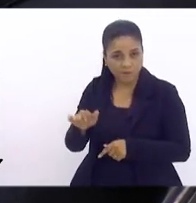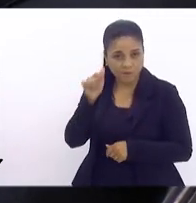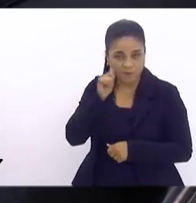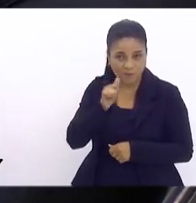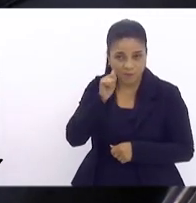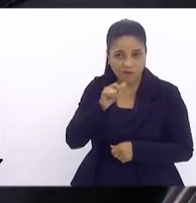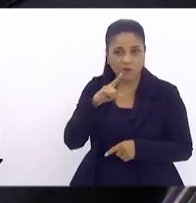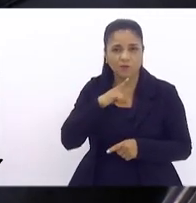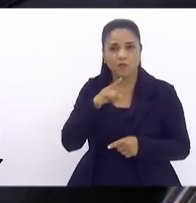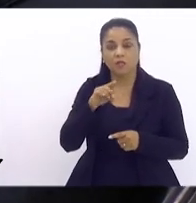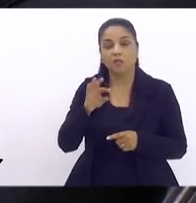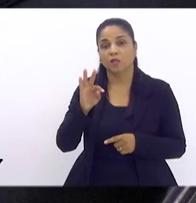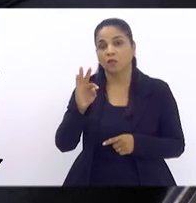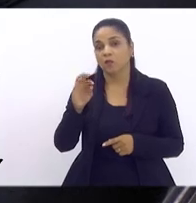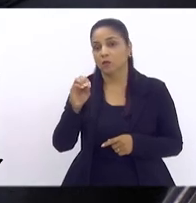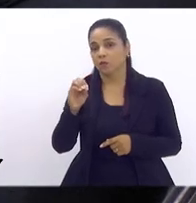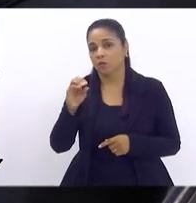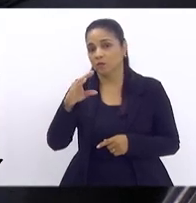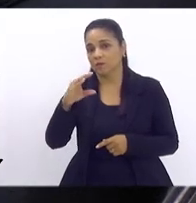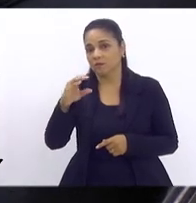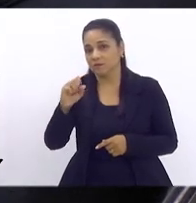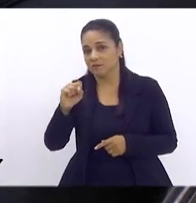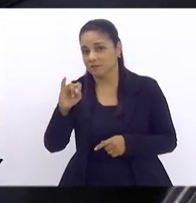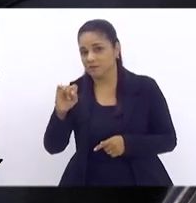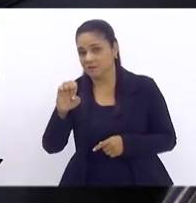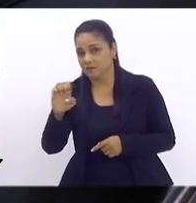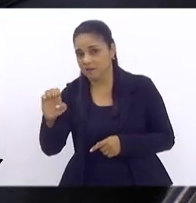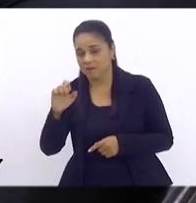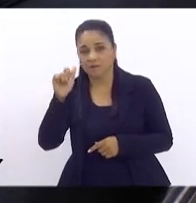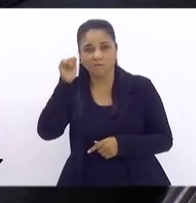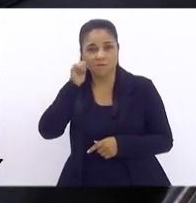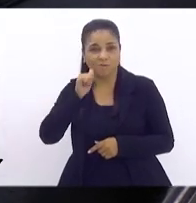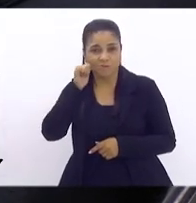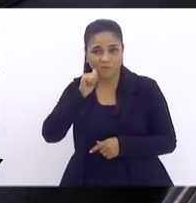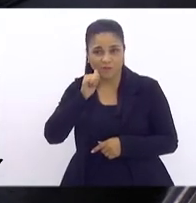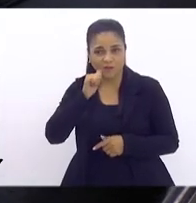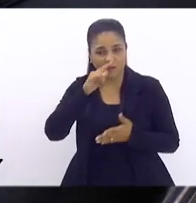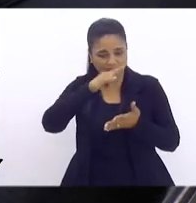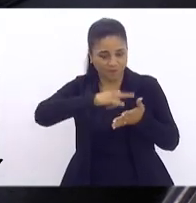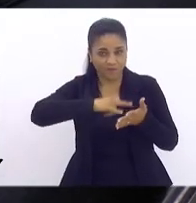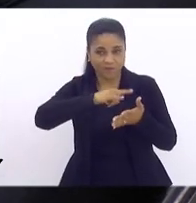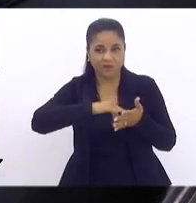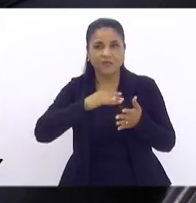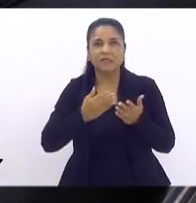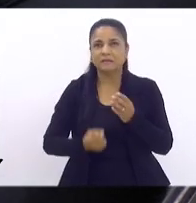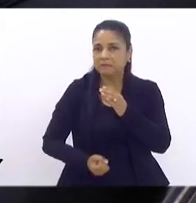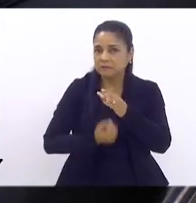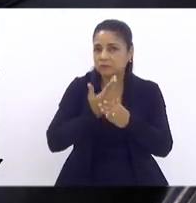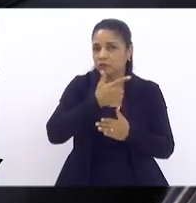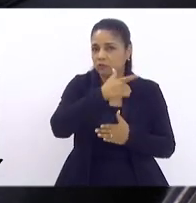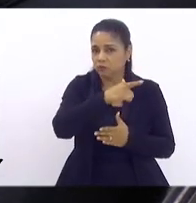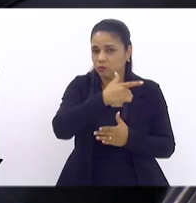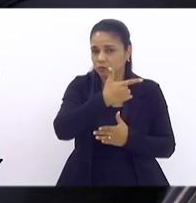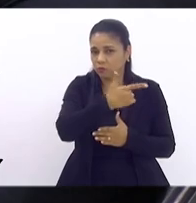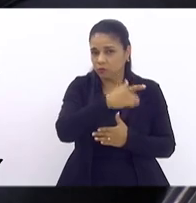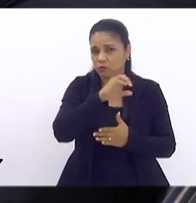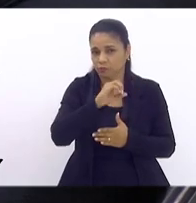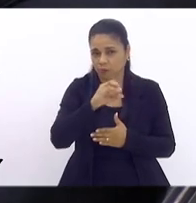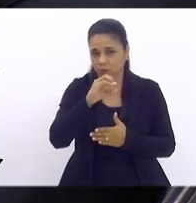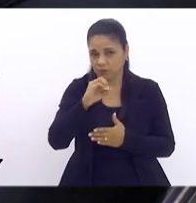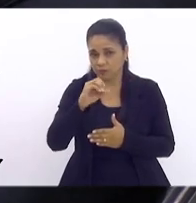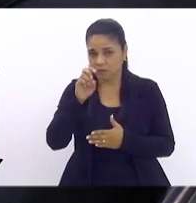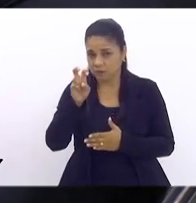tem o doce mulher a gente já tá no existe Desde 2005 Desde 2005 e